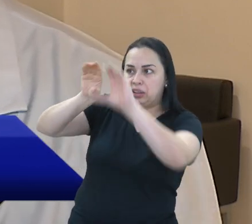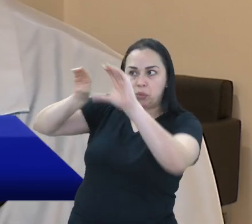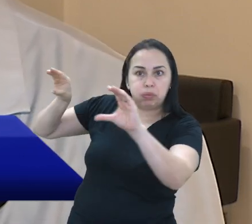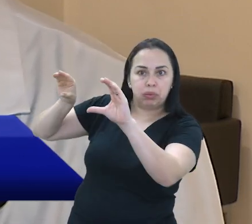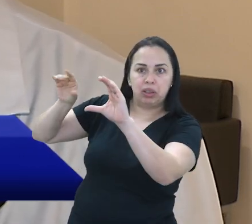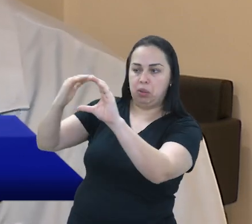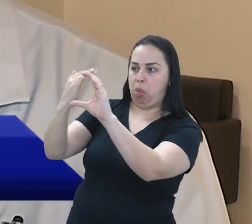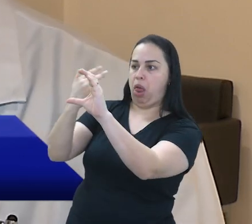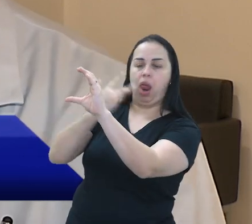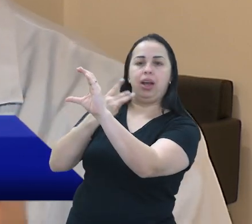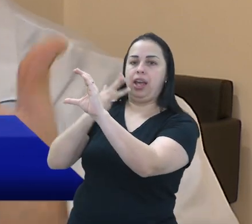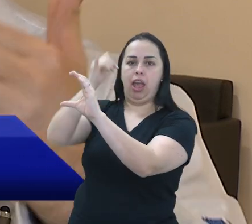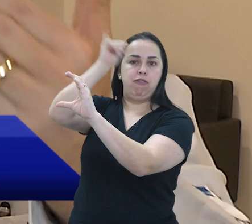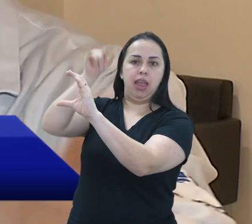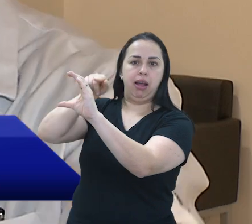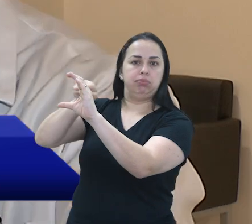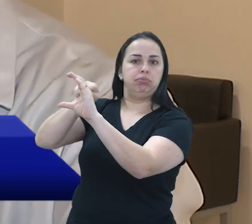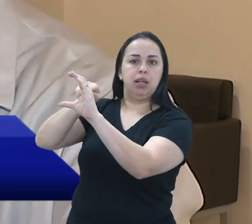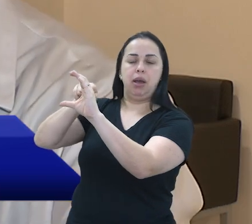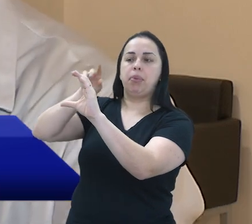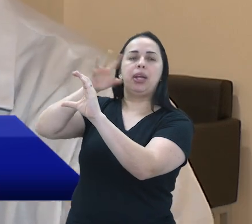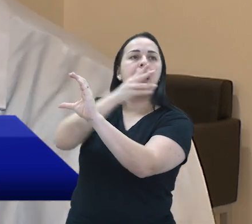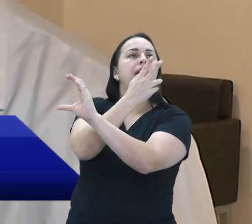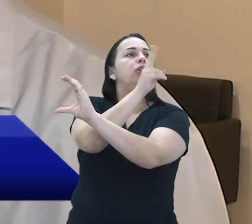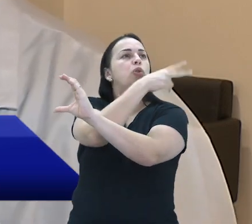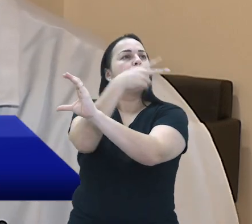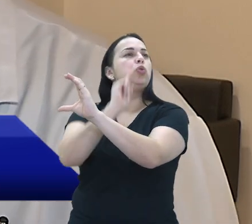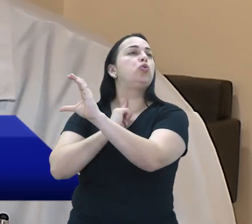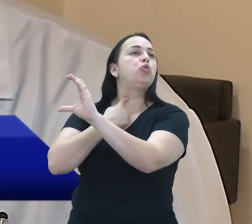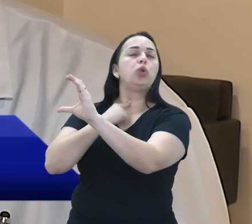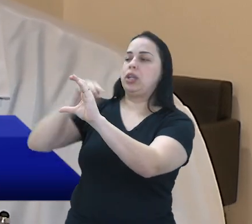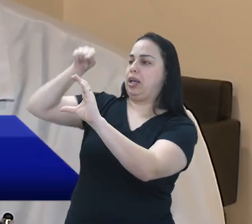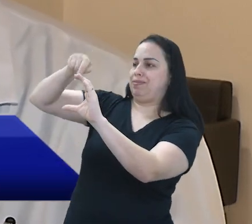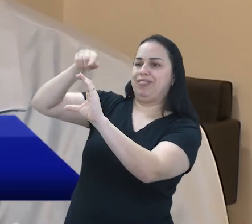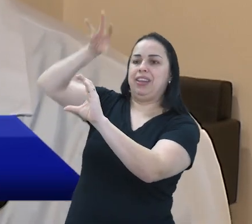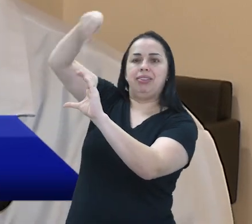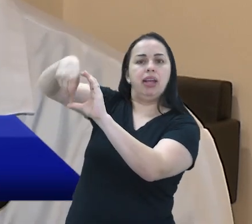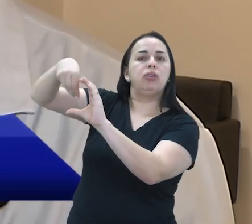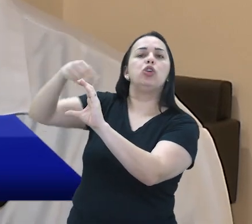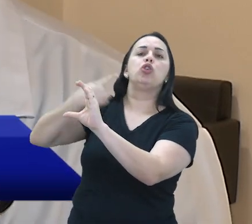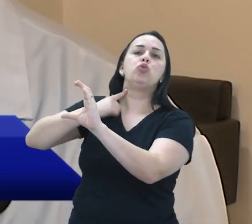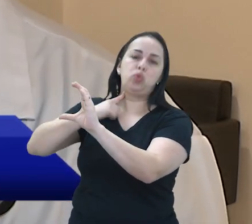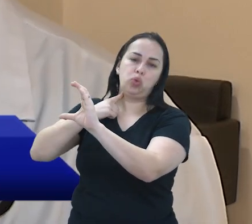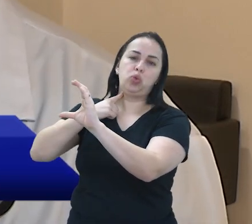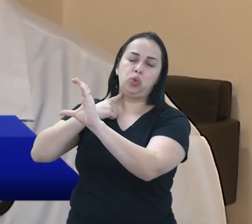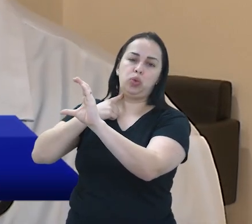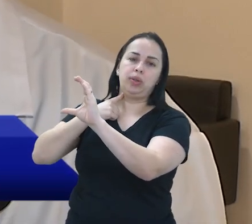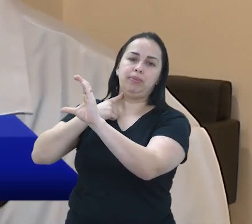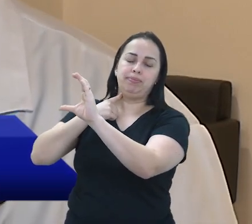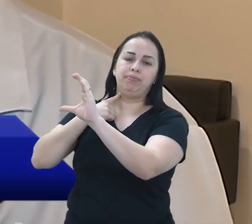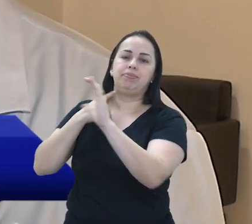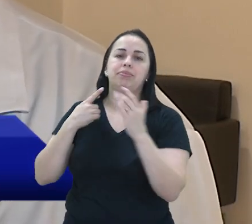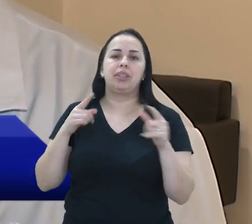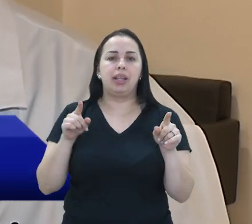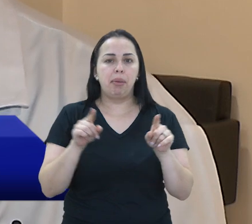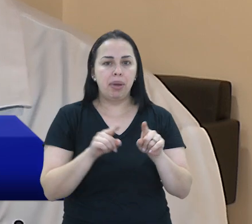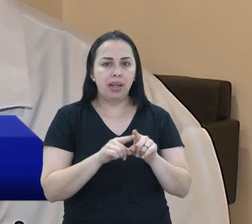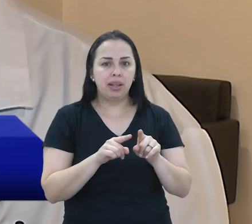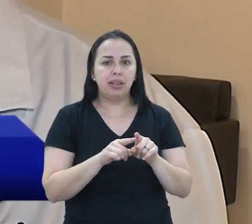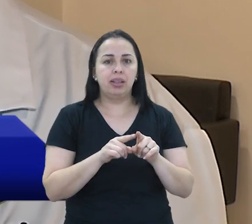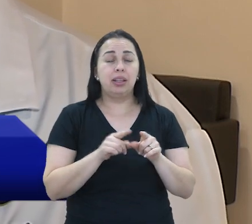limpeza do ar-condicionado, porque além da poluição externa, a gente também tem a poluição interna nas nossas casas.